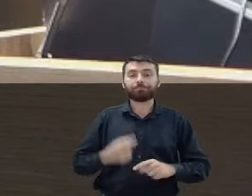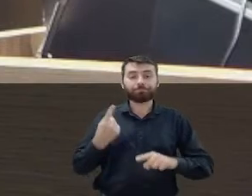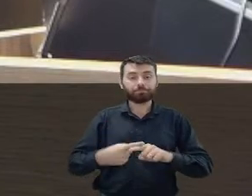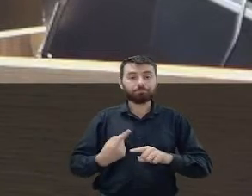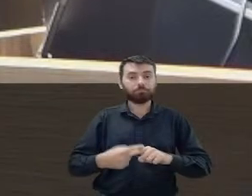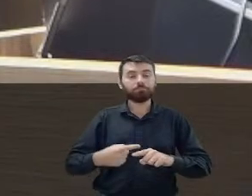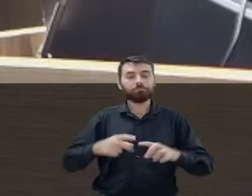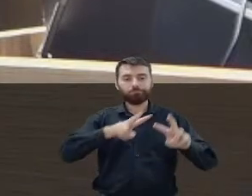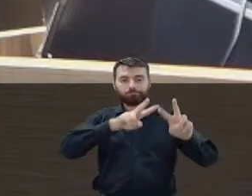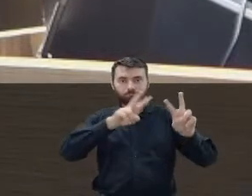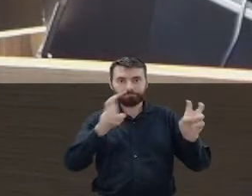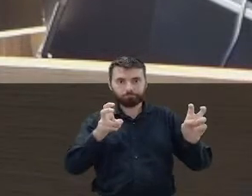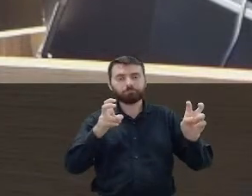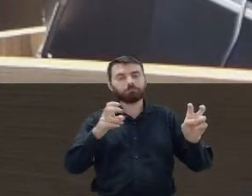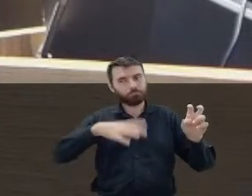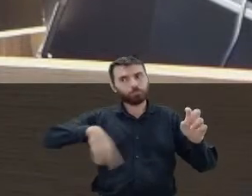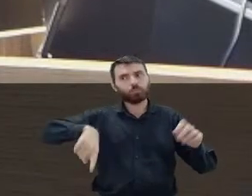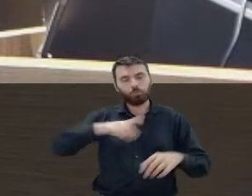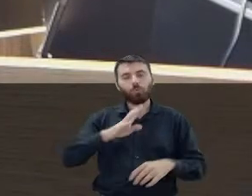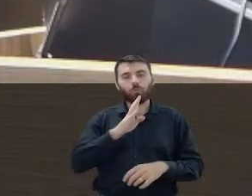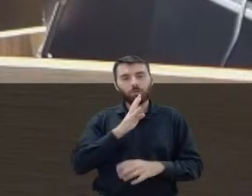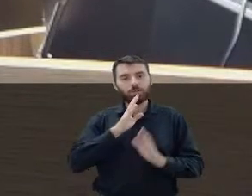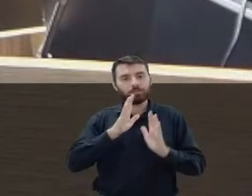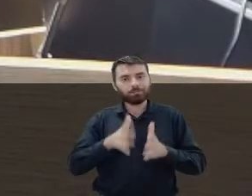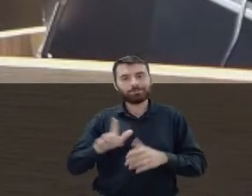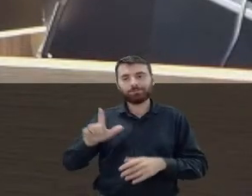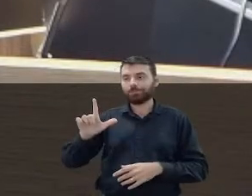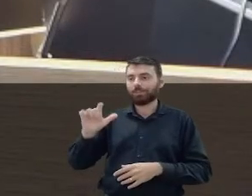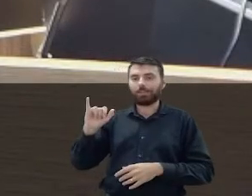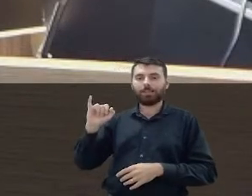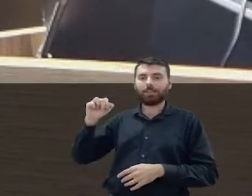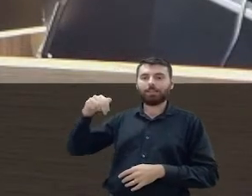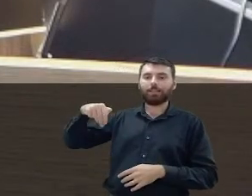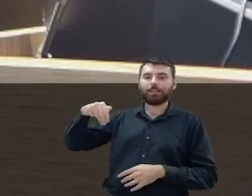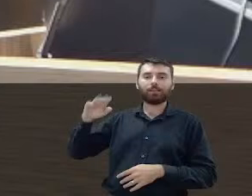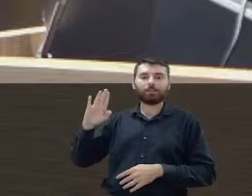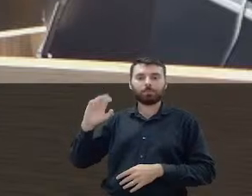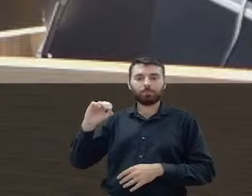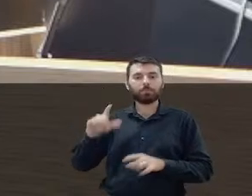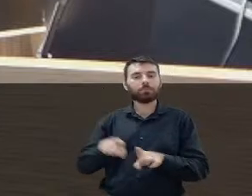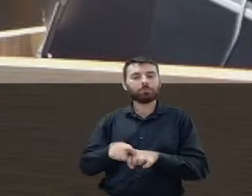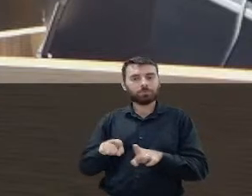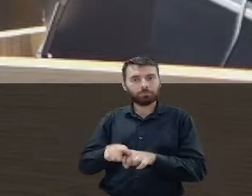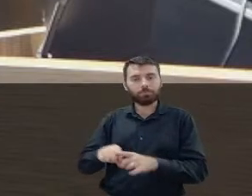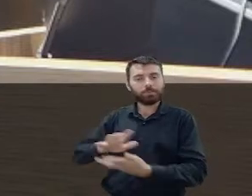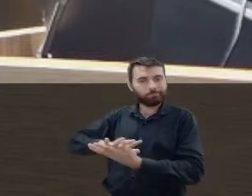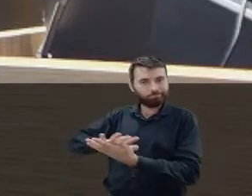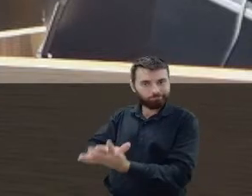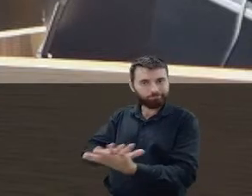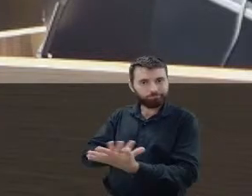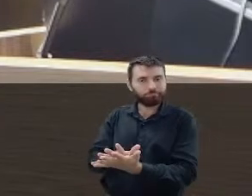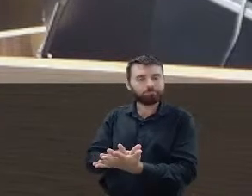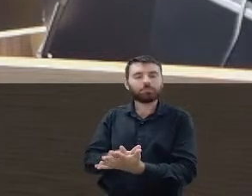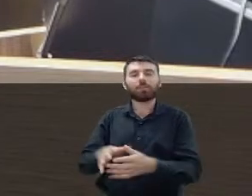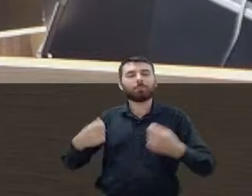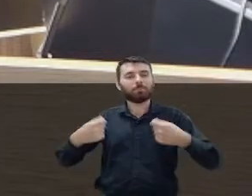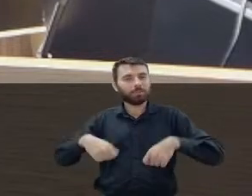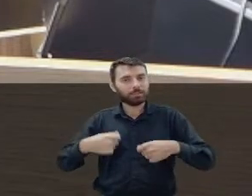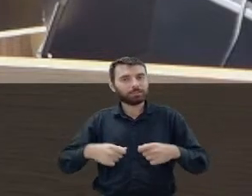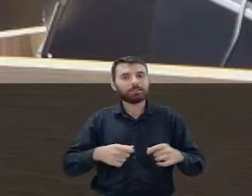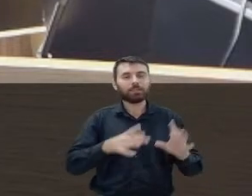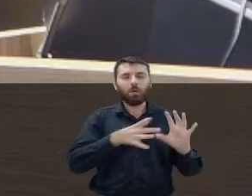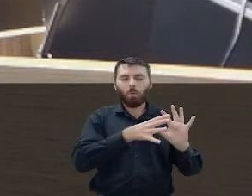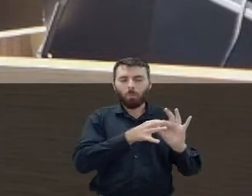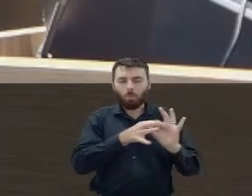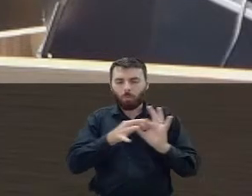dessa corte, do limbo previdenciário, dano moral. É um tema que sempre depende de análises e circunstâncias a